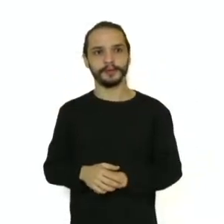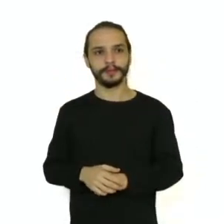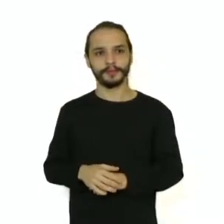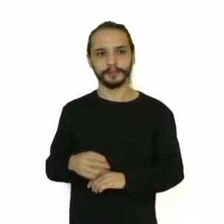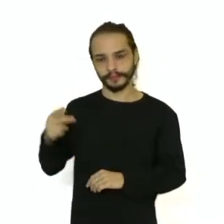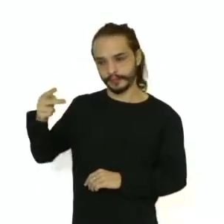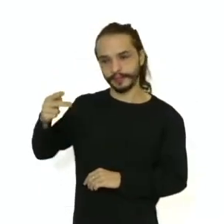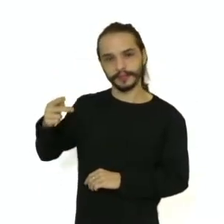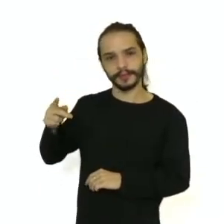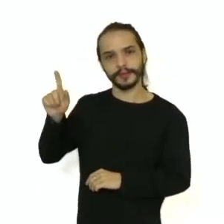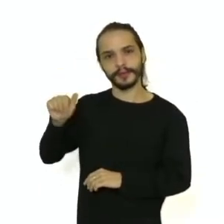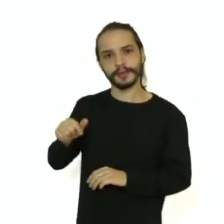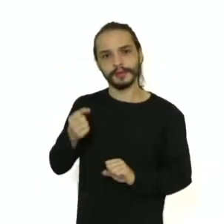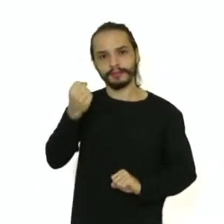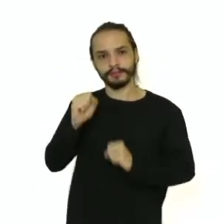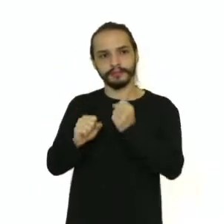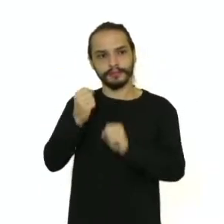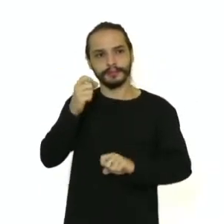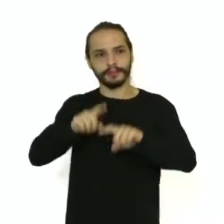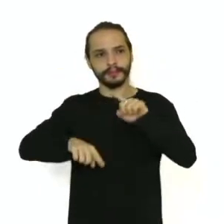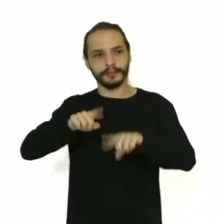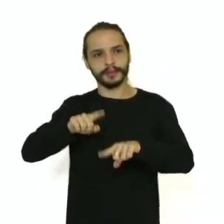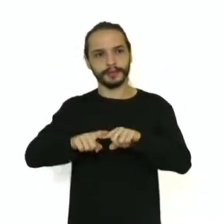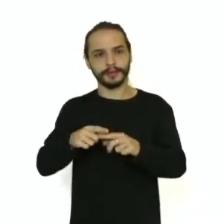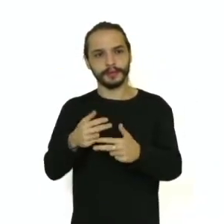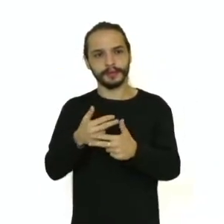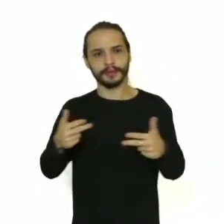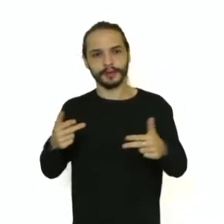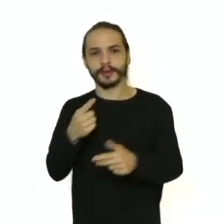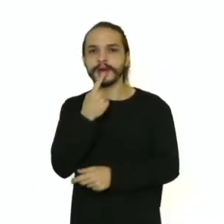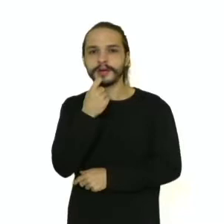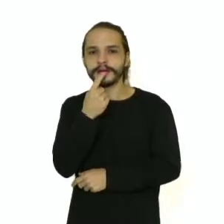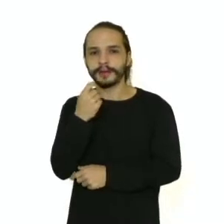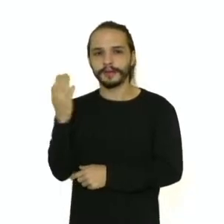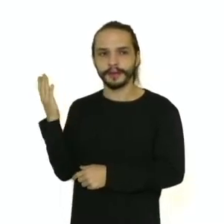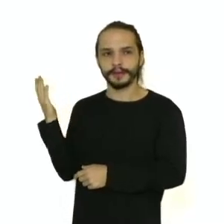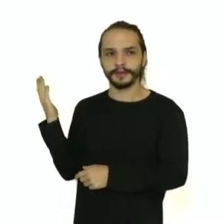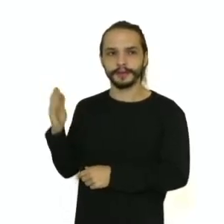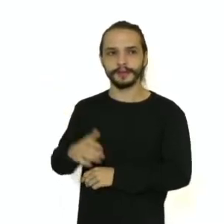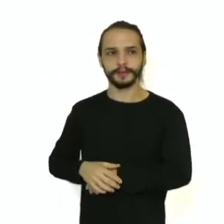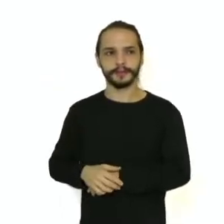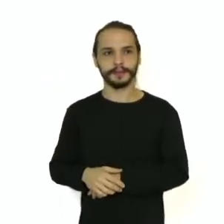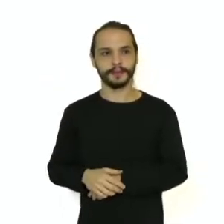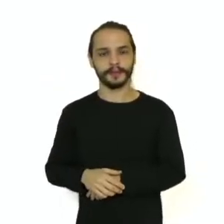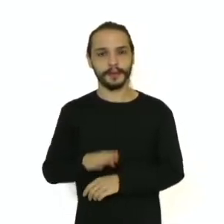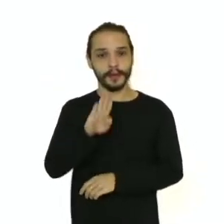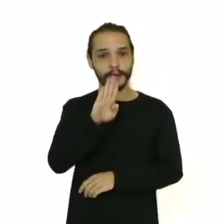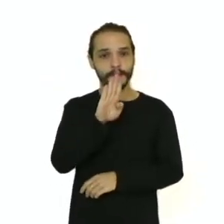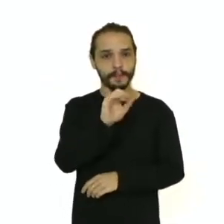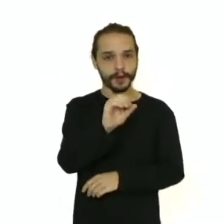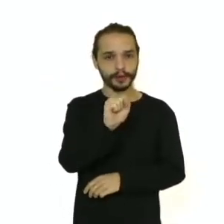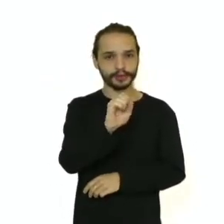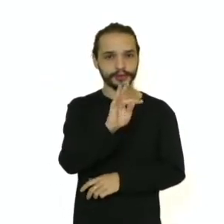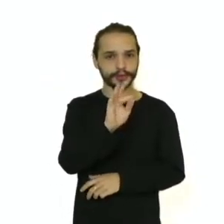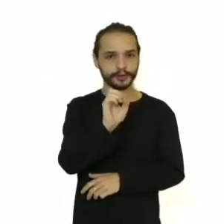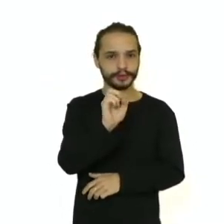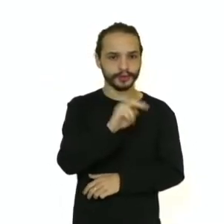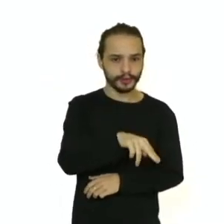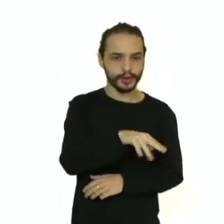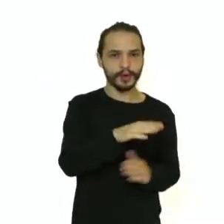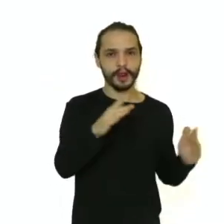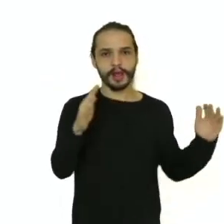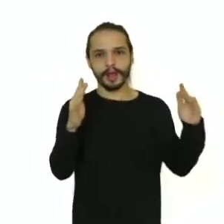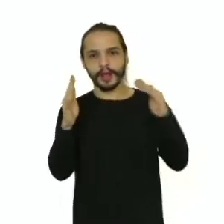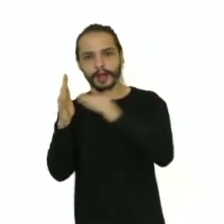no mapa do lado direito, perdão, lado esquerdo, onde estão aqui a região de Boston até Washington, olha só. Passando por Nova York também,